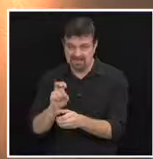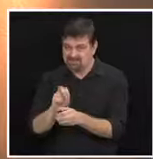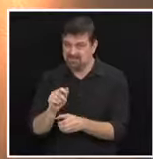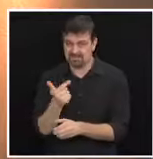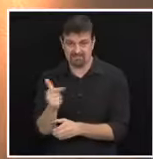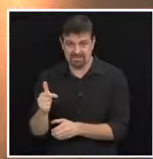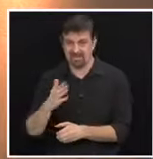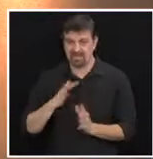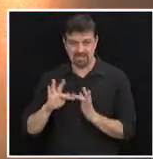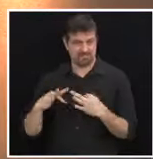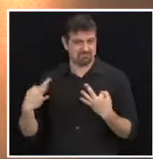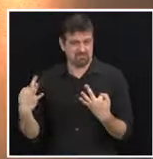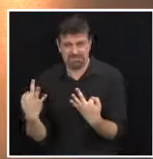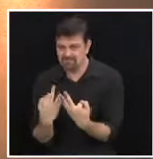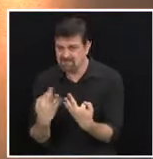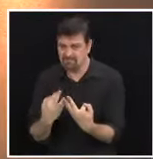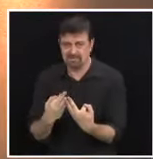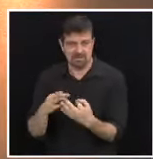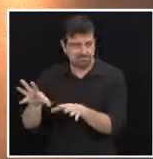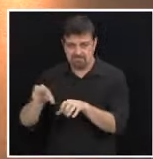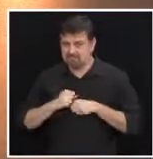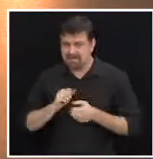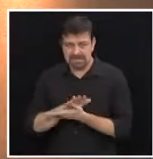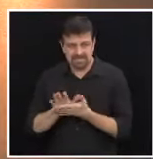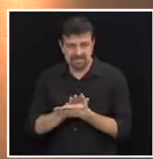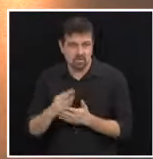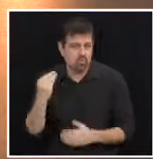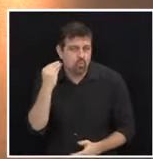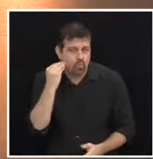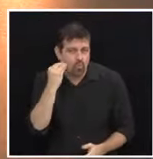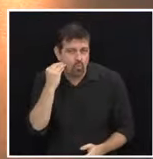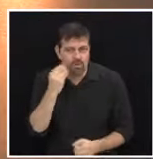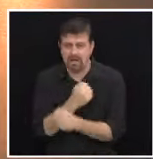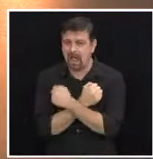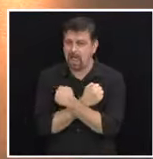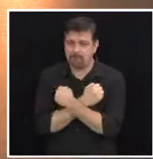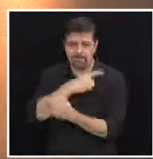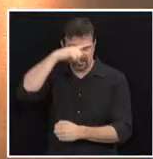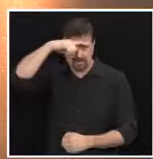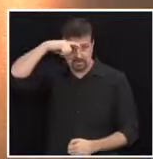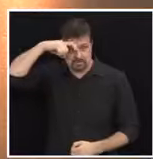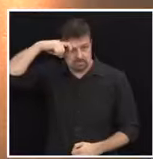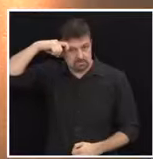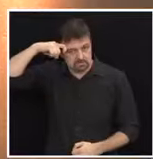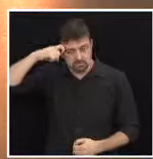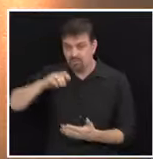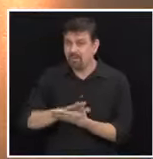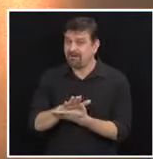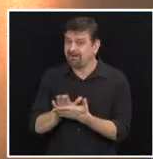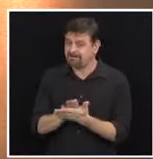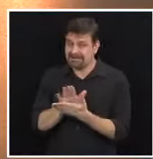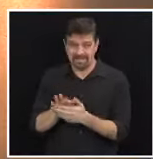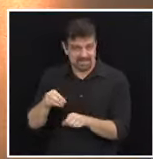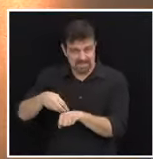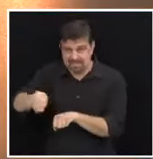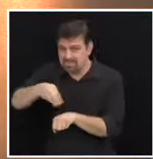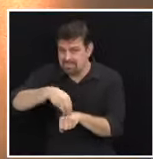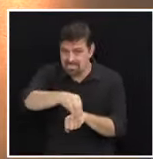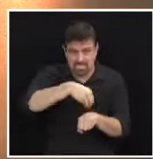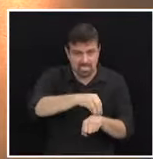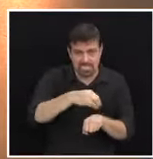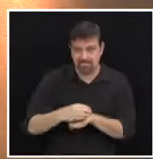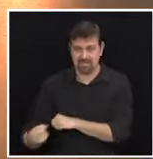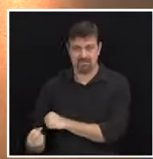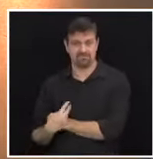família convive comigo, não tem transmissão. Não é pelo beijo, não é pelo abraço, não é pelo suor, nada disso. Não transmite, não tem problema